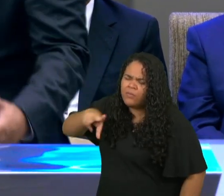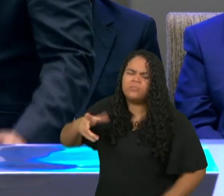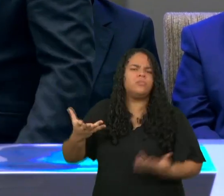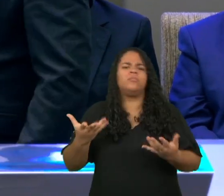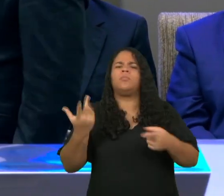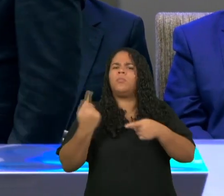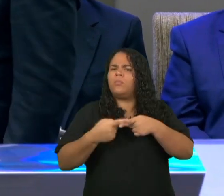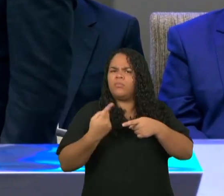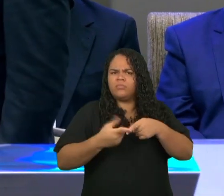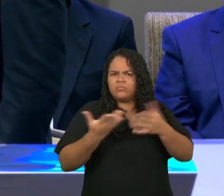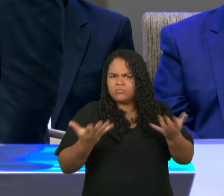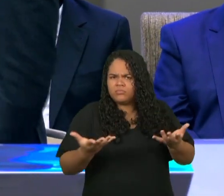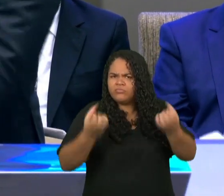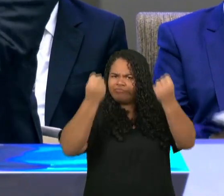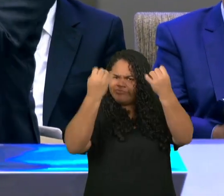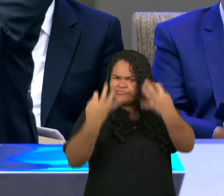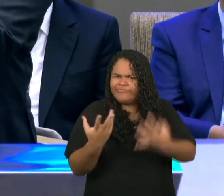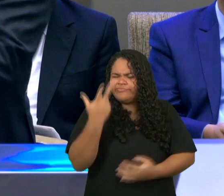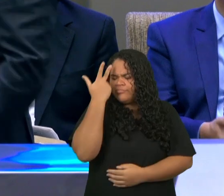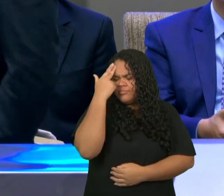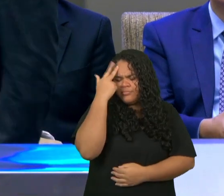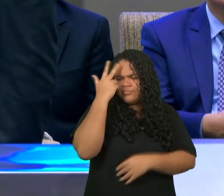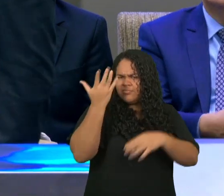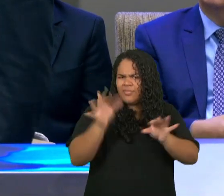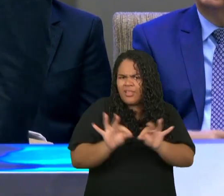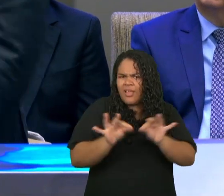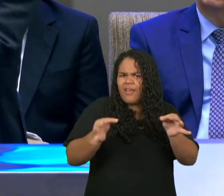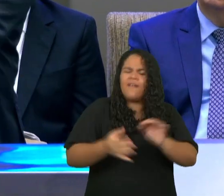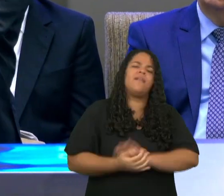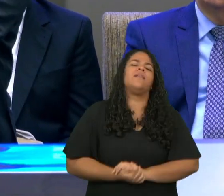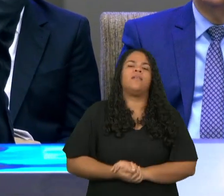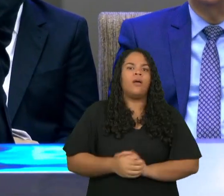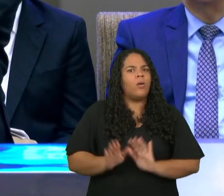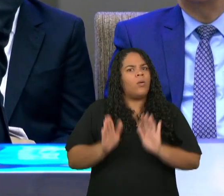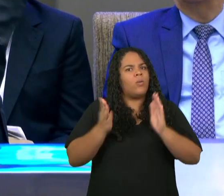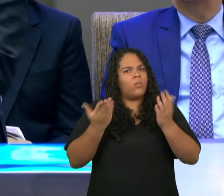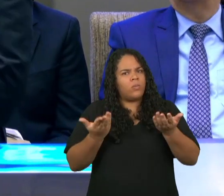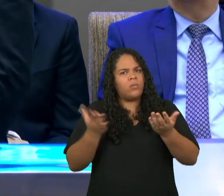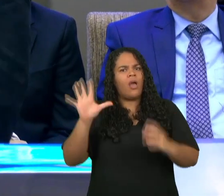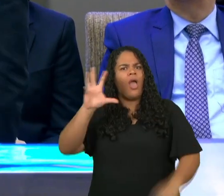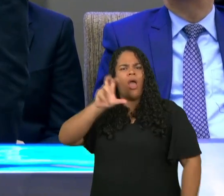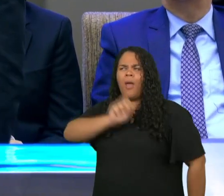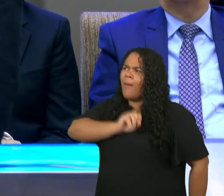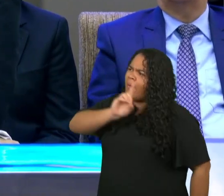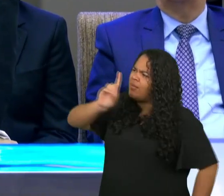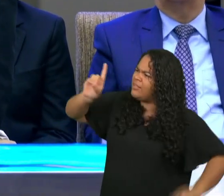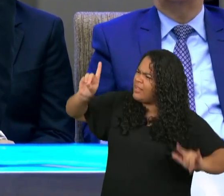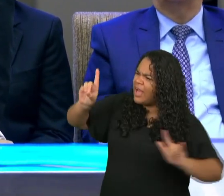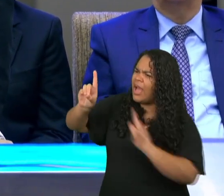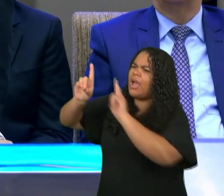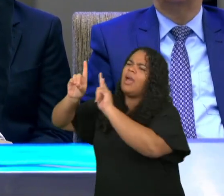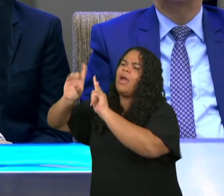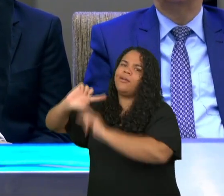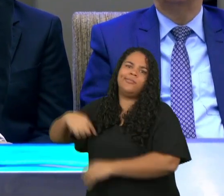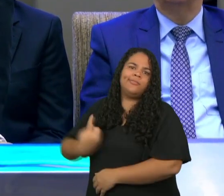Simples. Porque quem ama a Deus obedece os seus mandamentos.